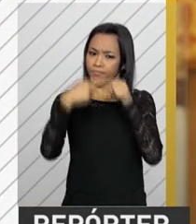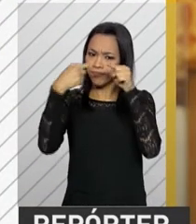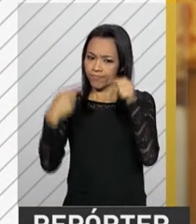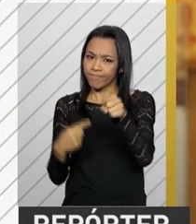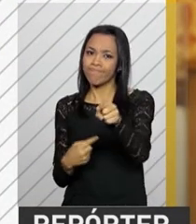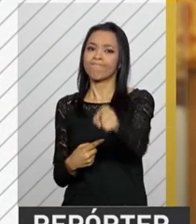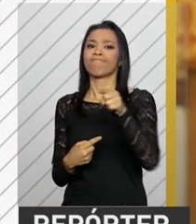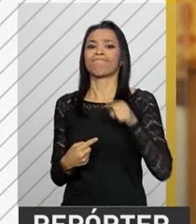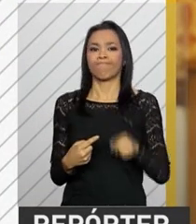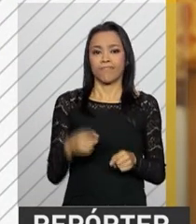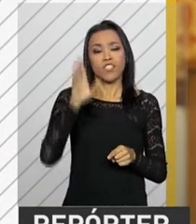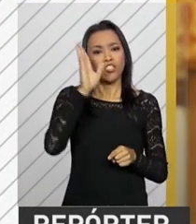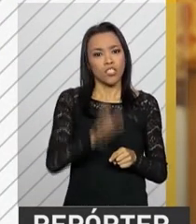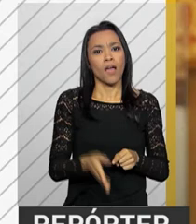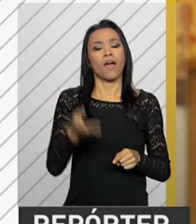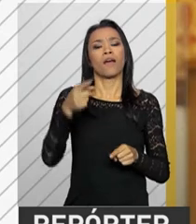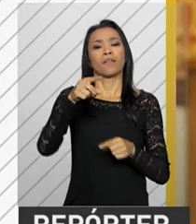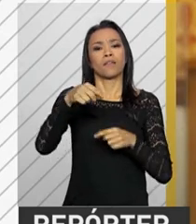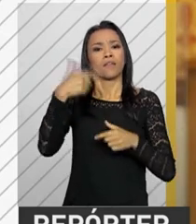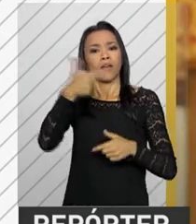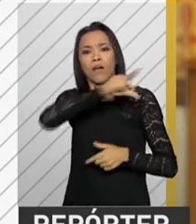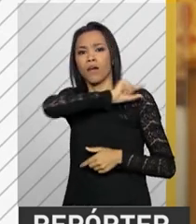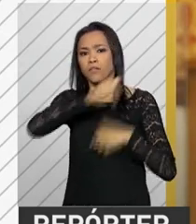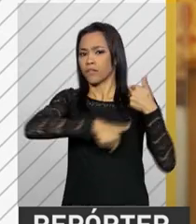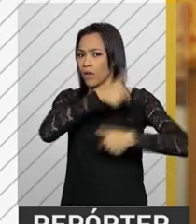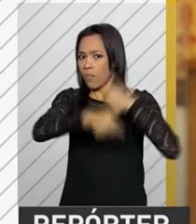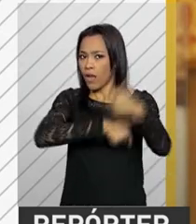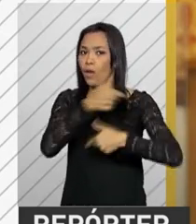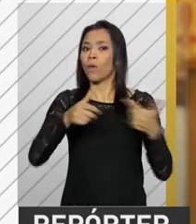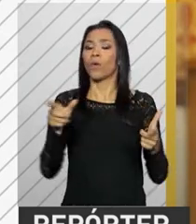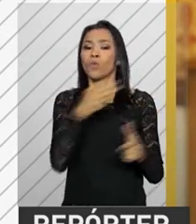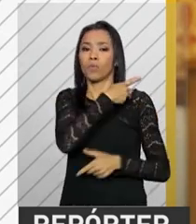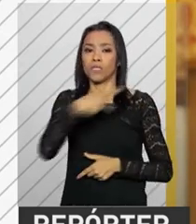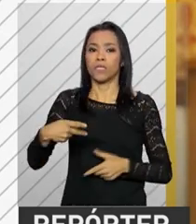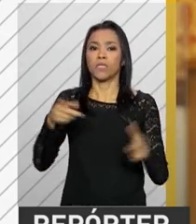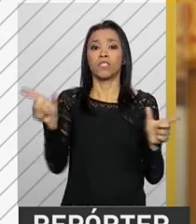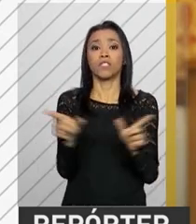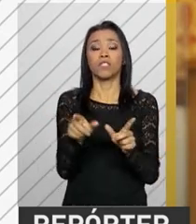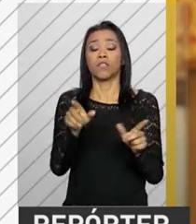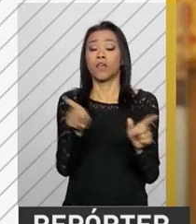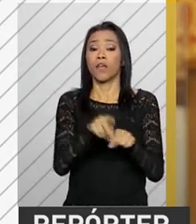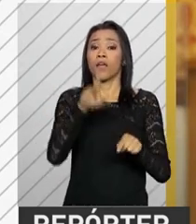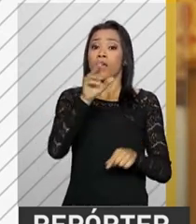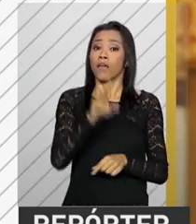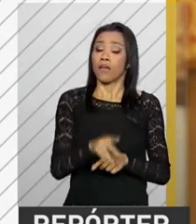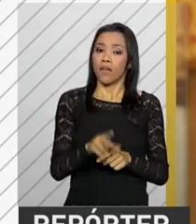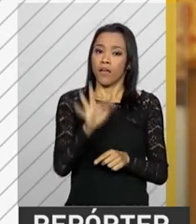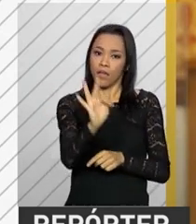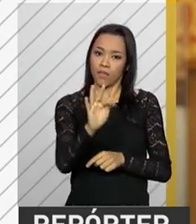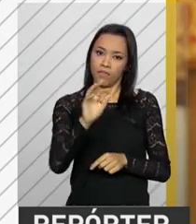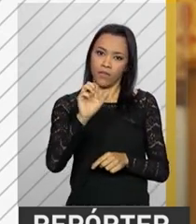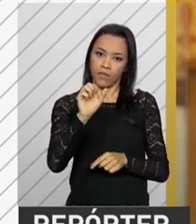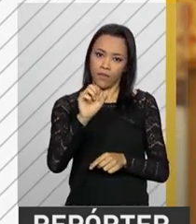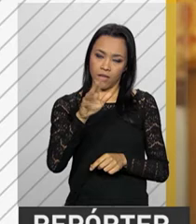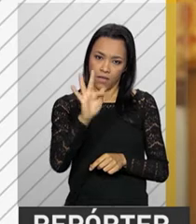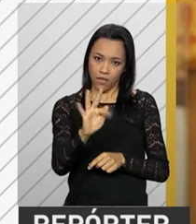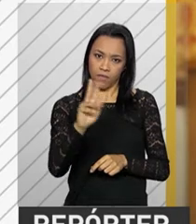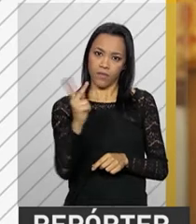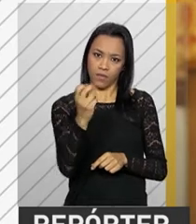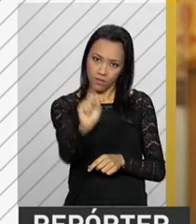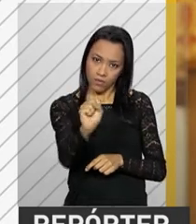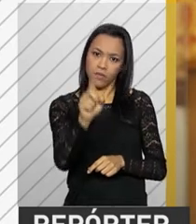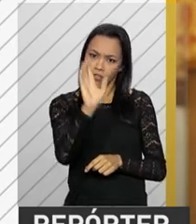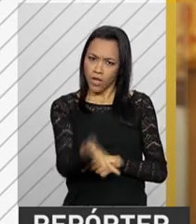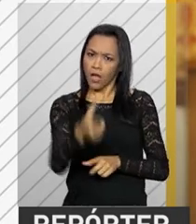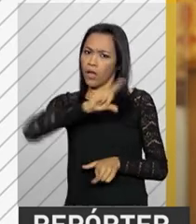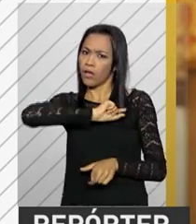porta voz pois já ocupou o posto no governo do ex presidente fernando henrique cardoso diplomata de carreira paralela foi diretor de assuntos econômicos do